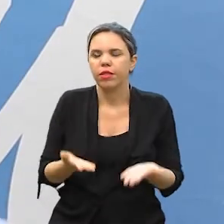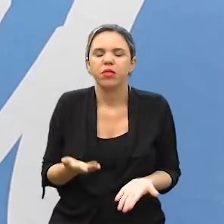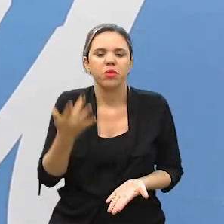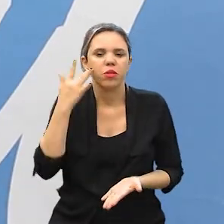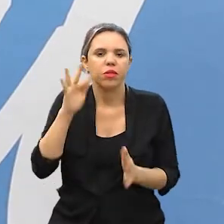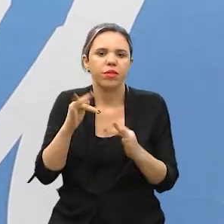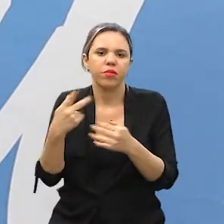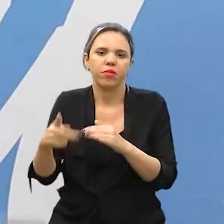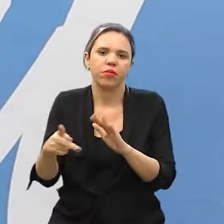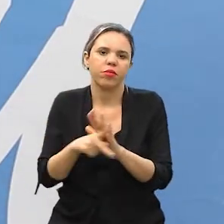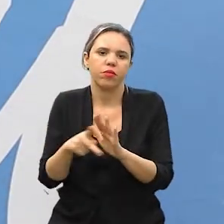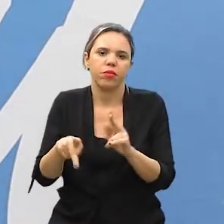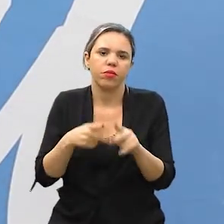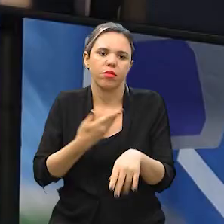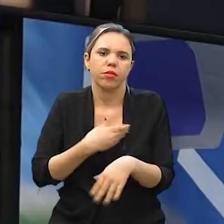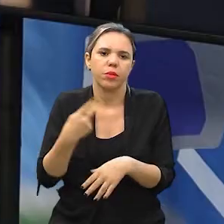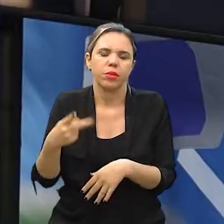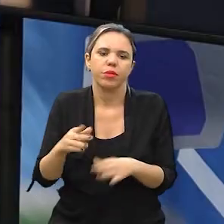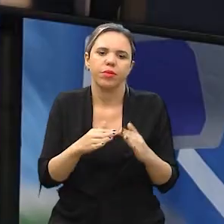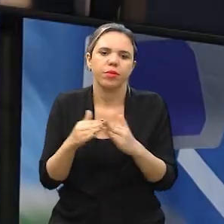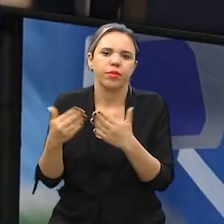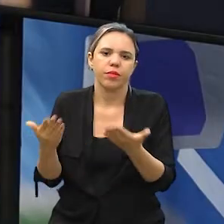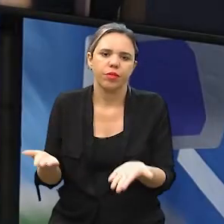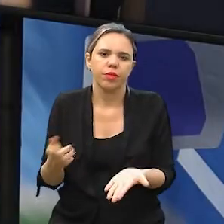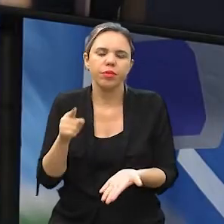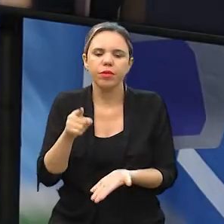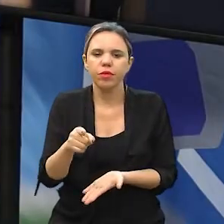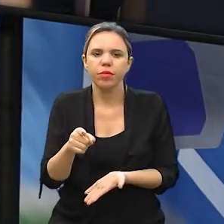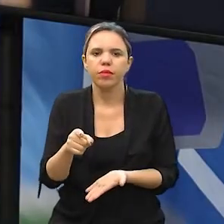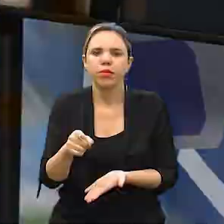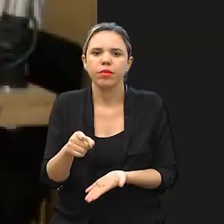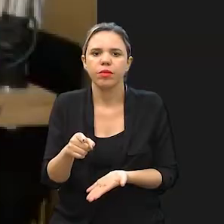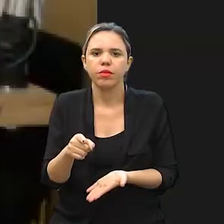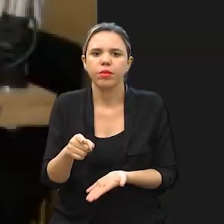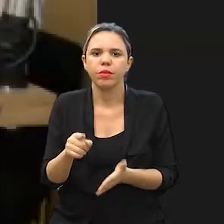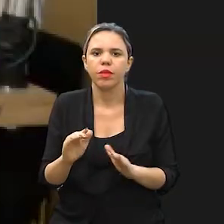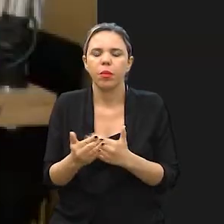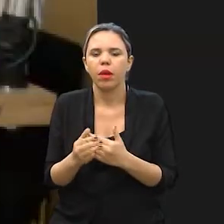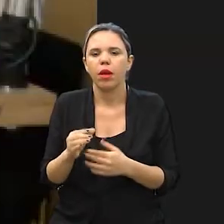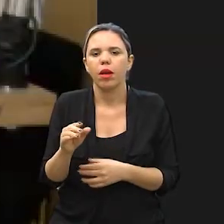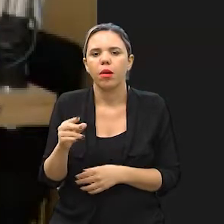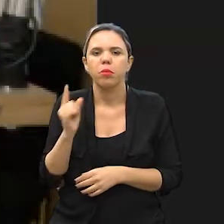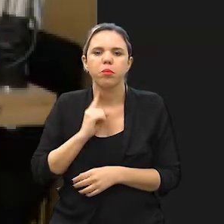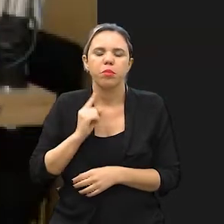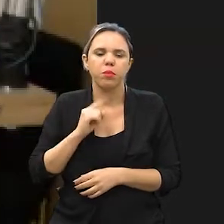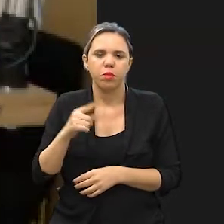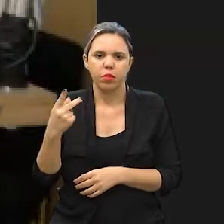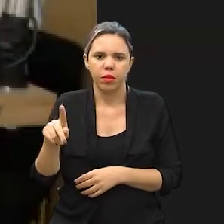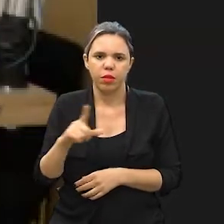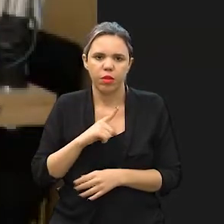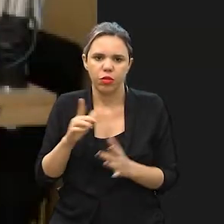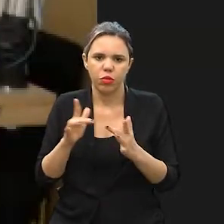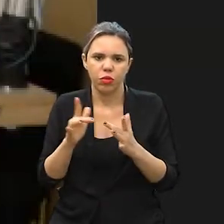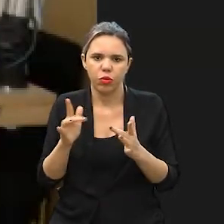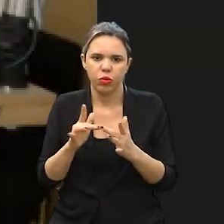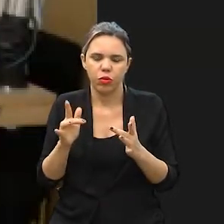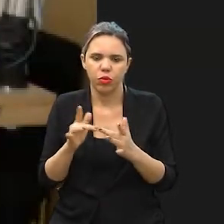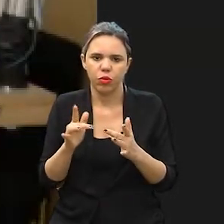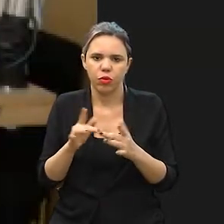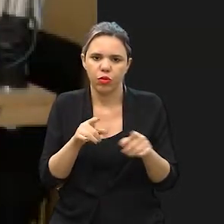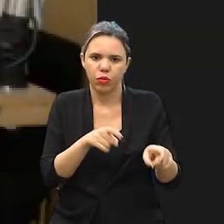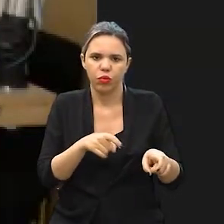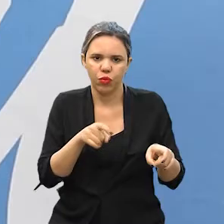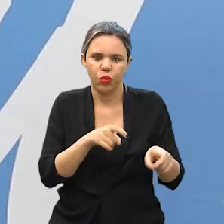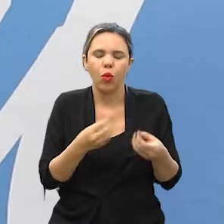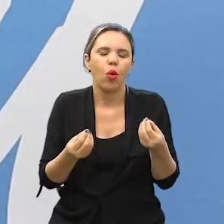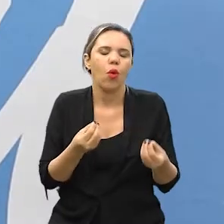sei se é da família ou de algum amigo, algum vizinho, você é de Pouso Alegre, que é no sul de Minas, tem esse contato com a roça